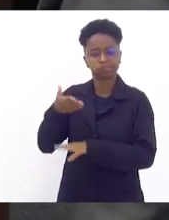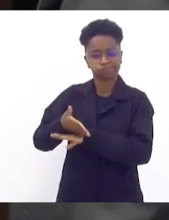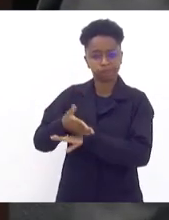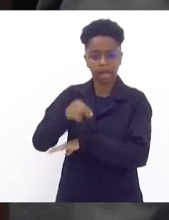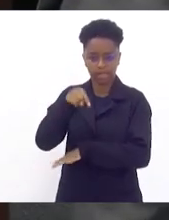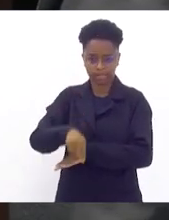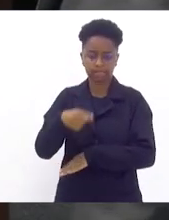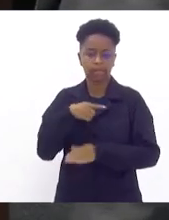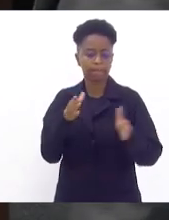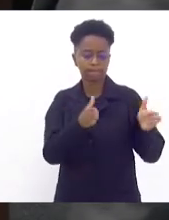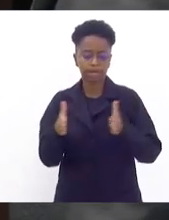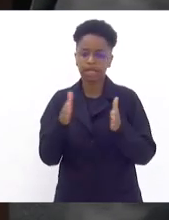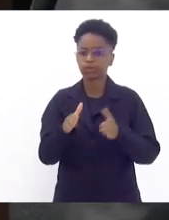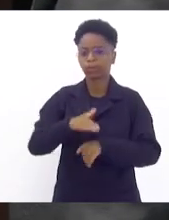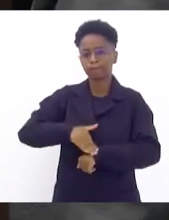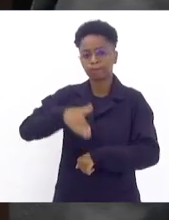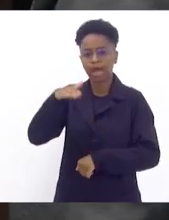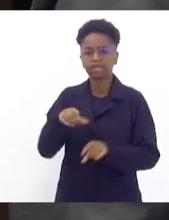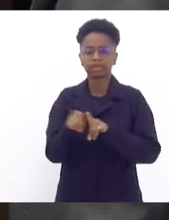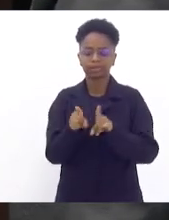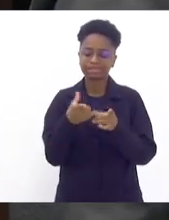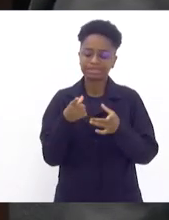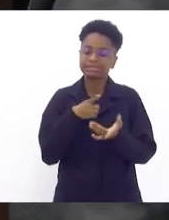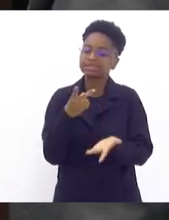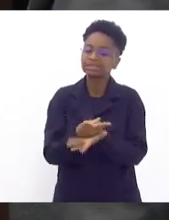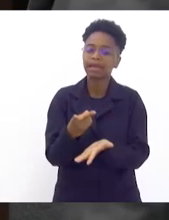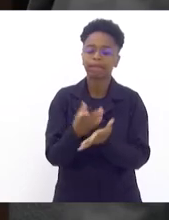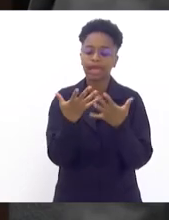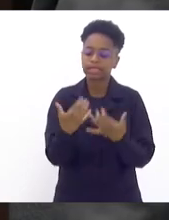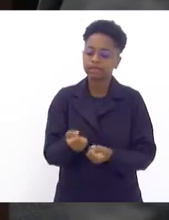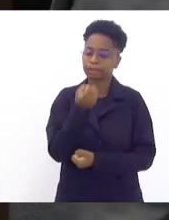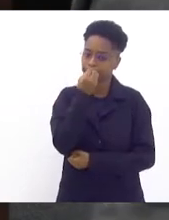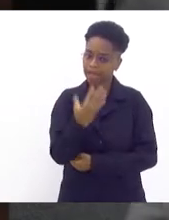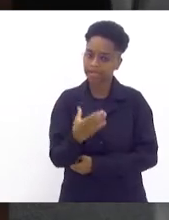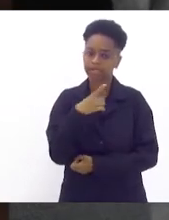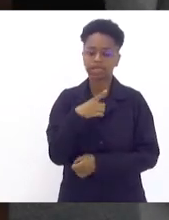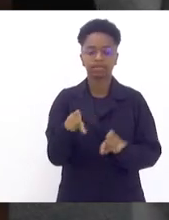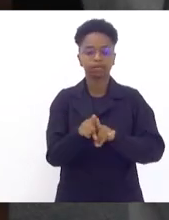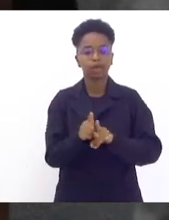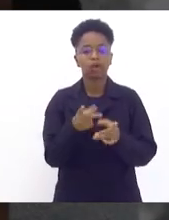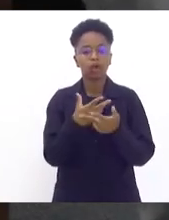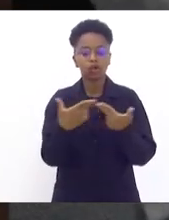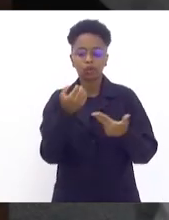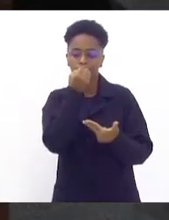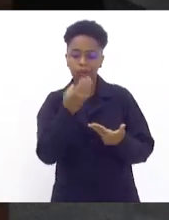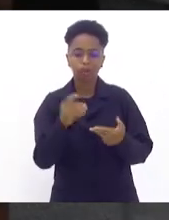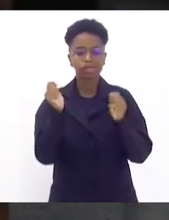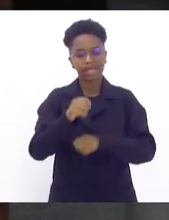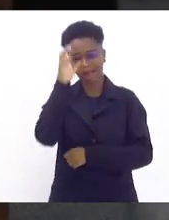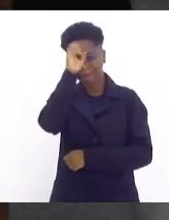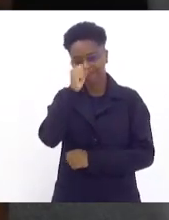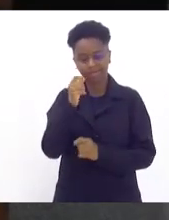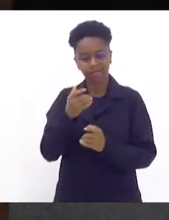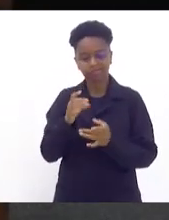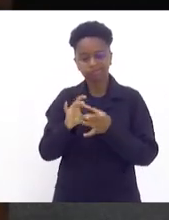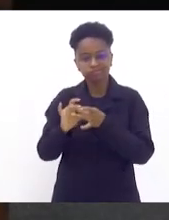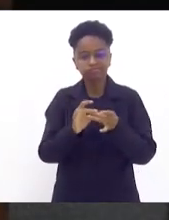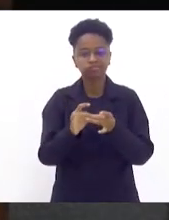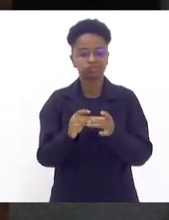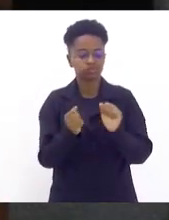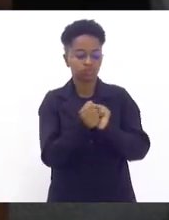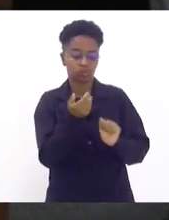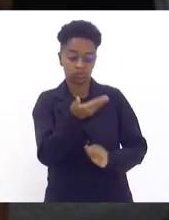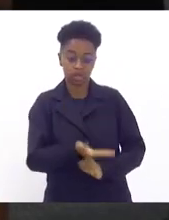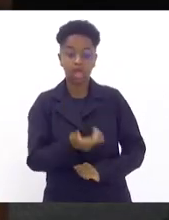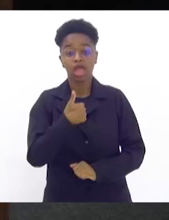de mandato, que sempre nos recebeu bem e que a gente sempre tem alguma coisa boa para aprender com ela. E dizer a Vossa Excelência que eu